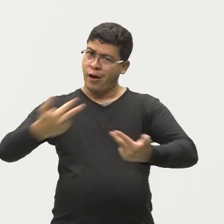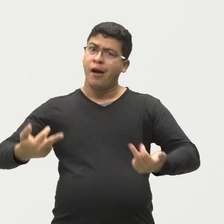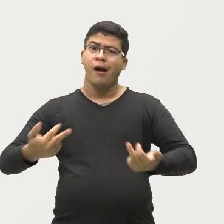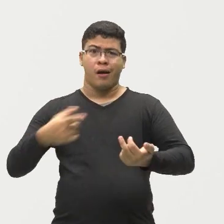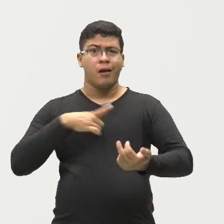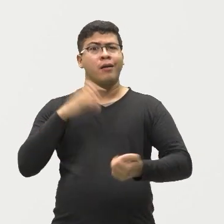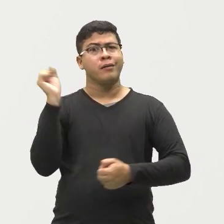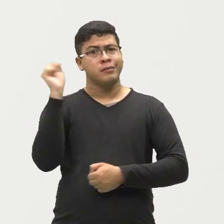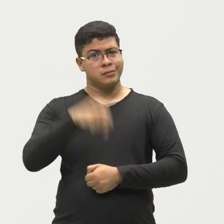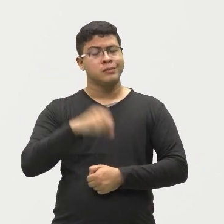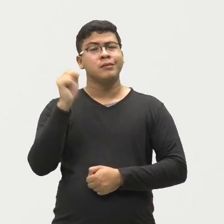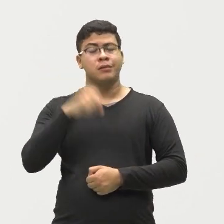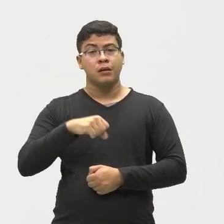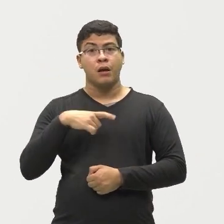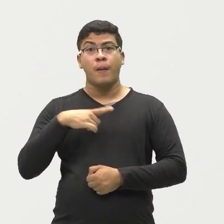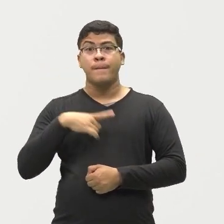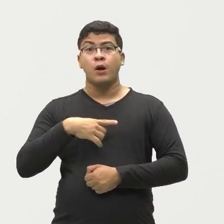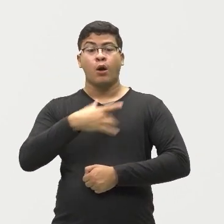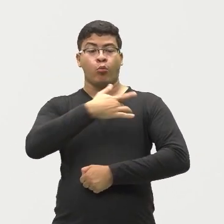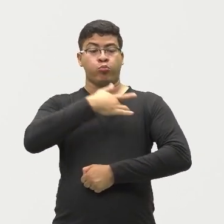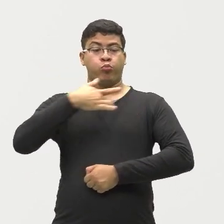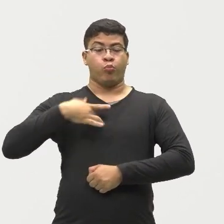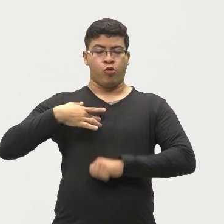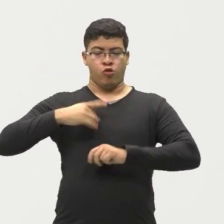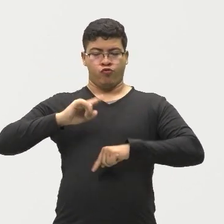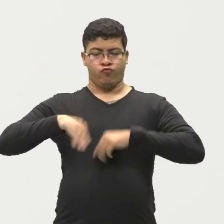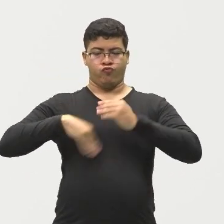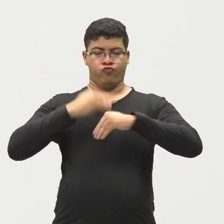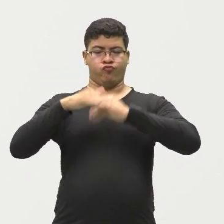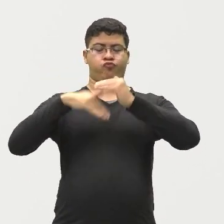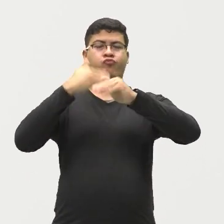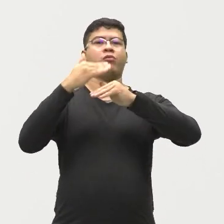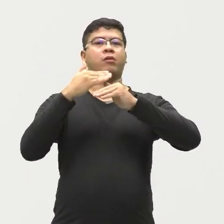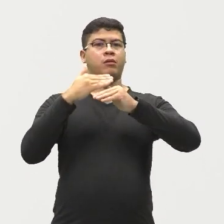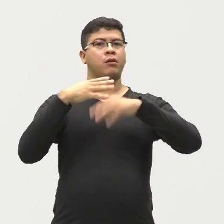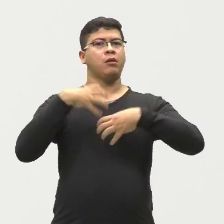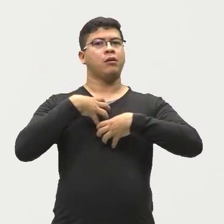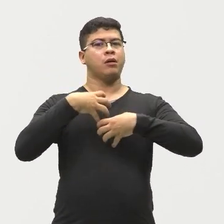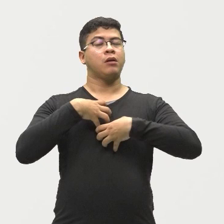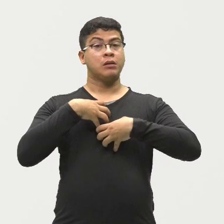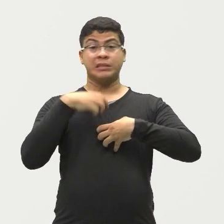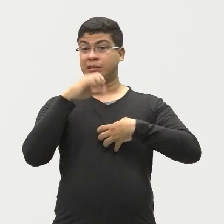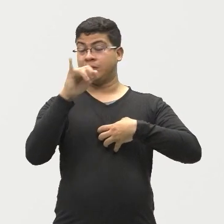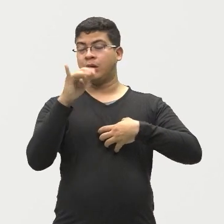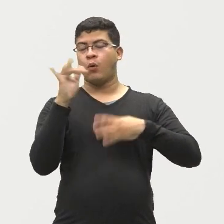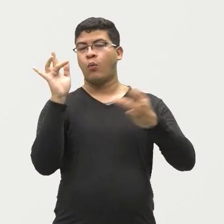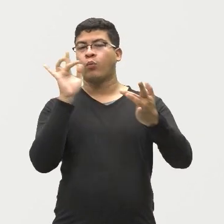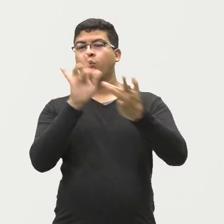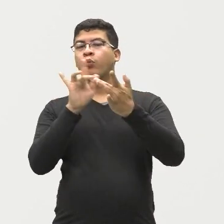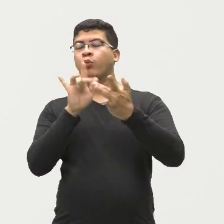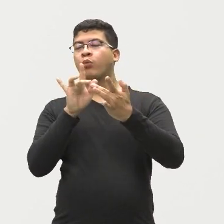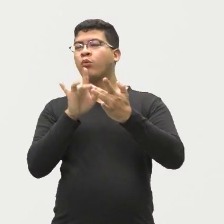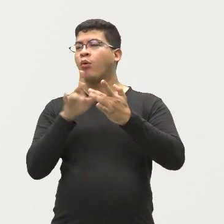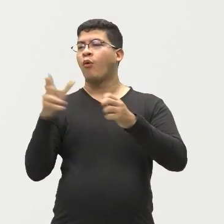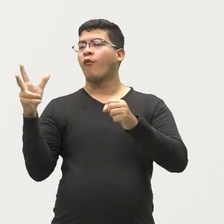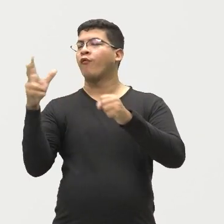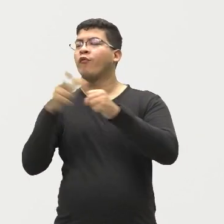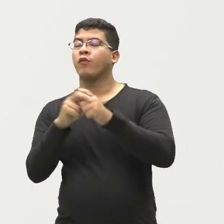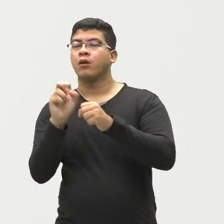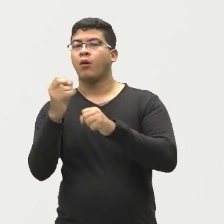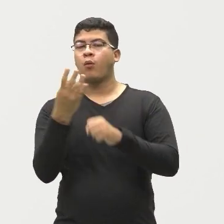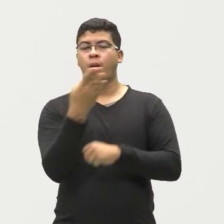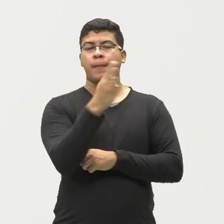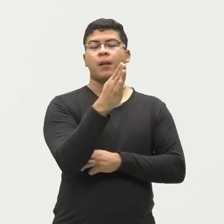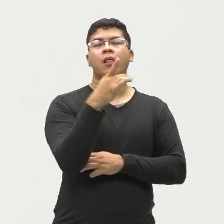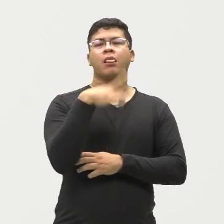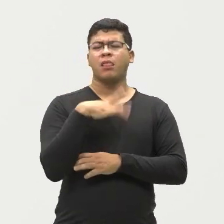porque vai aumentar o quê? A imunidade do meu corpo. Se eu entrar em contato com aquele vírus ou aquela bactéria em